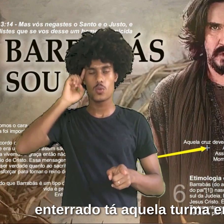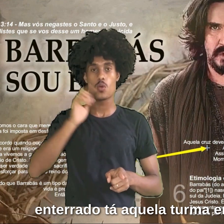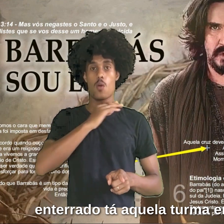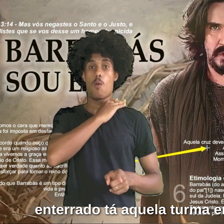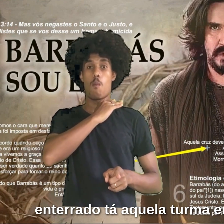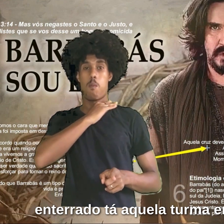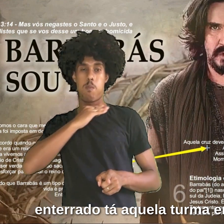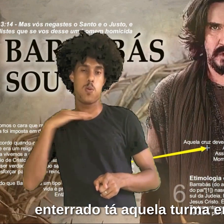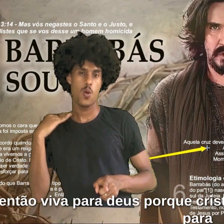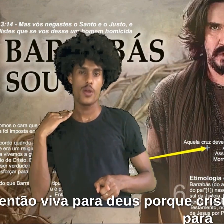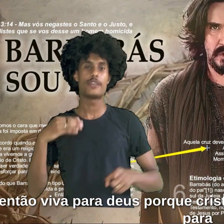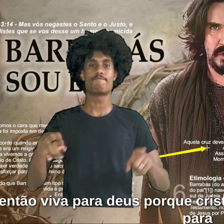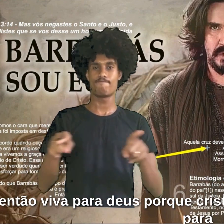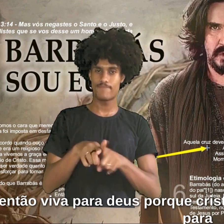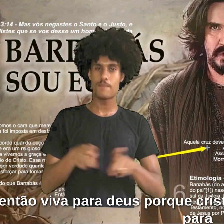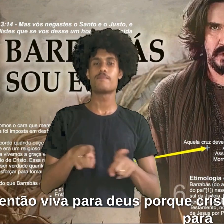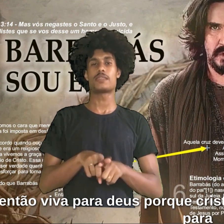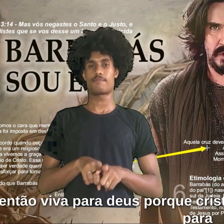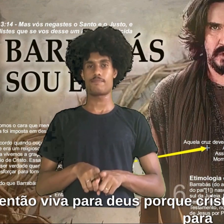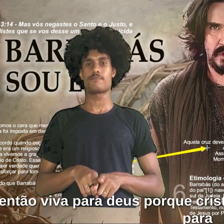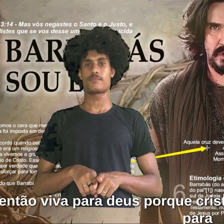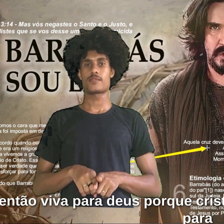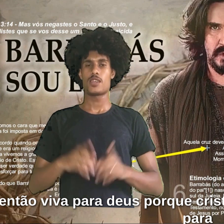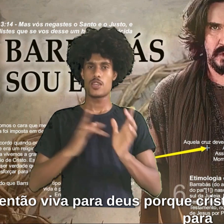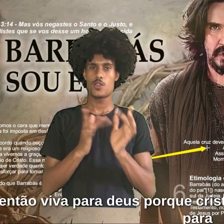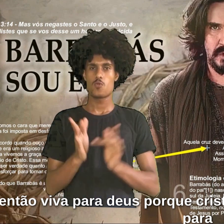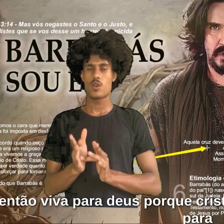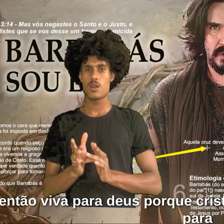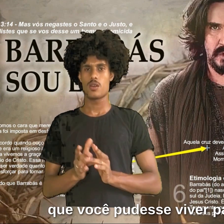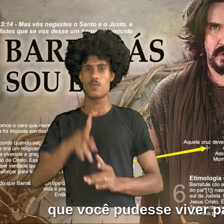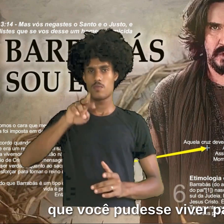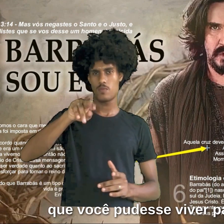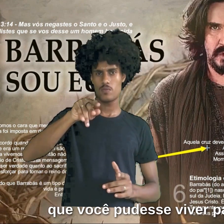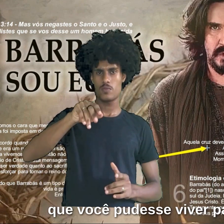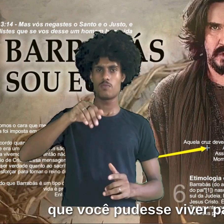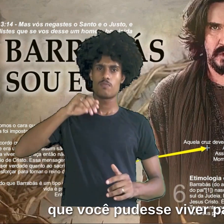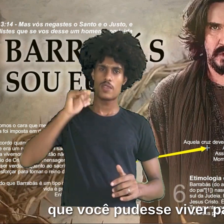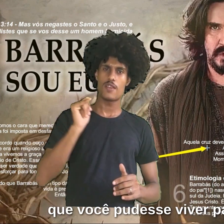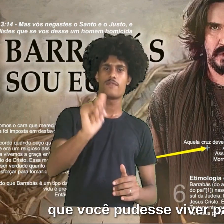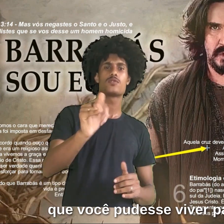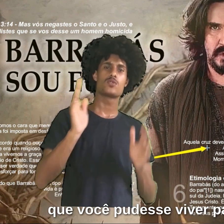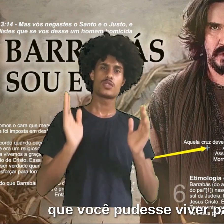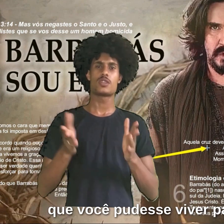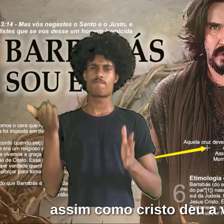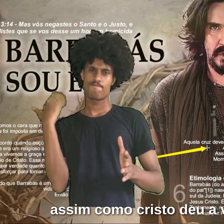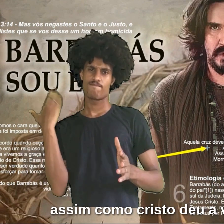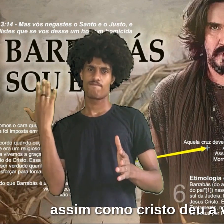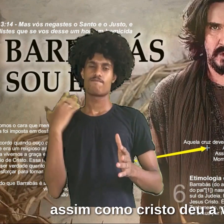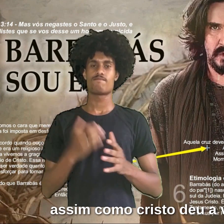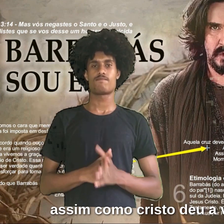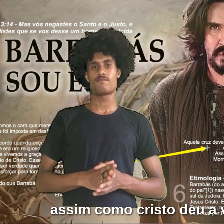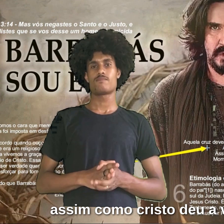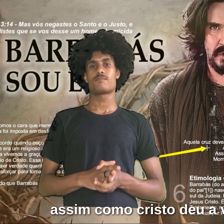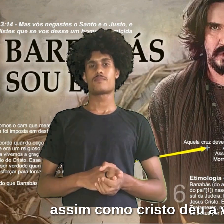tumba era nossa, entendeu? Então viva para Deus, porque Cristo morreu naquela tumba para que você pudesse viver para Deus, né? Assim como